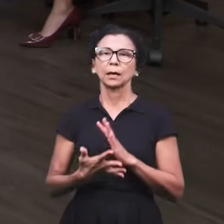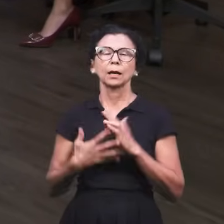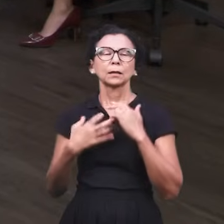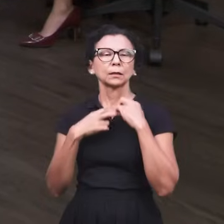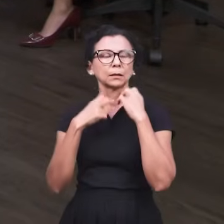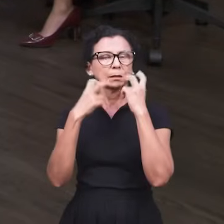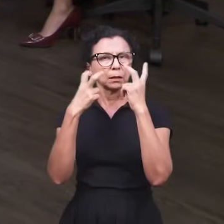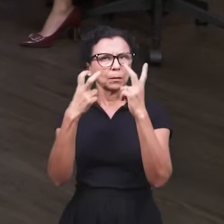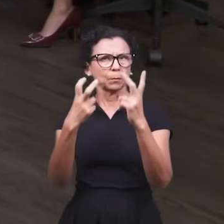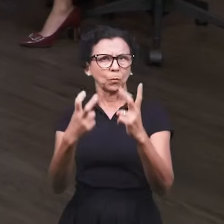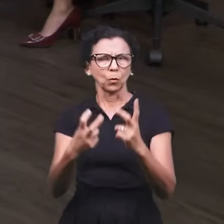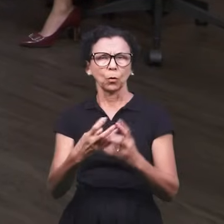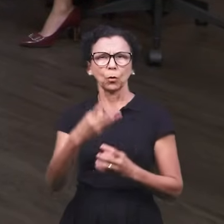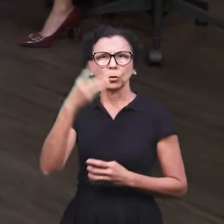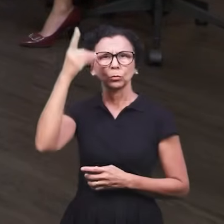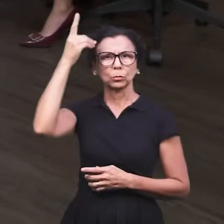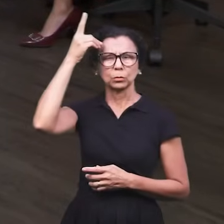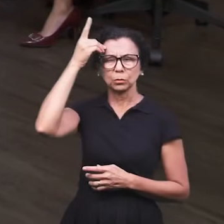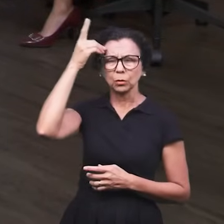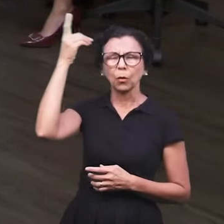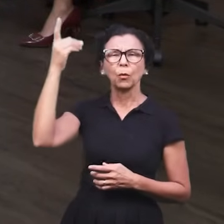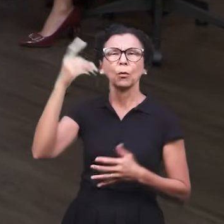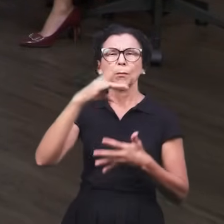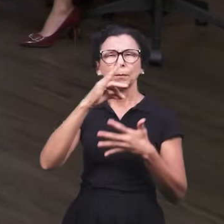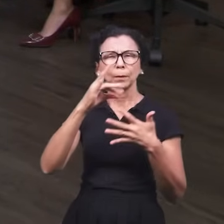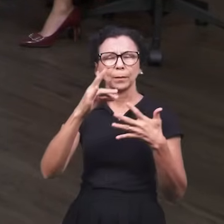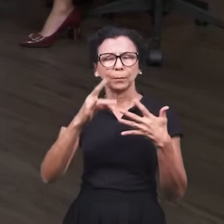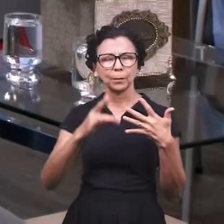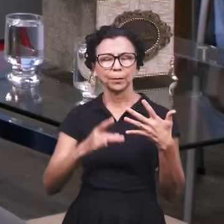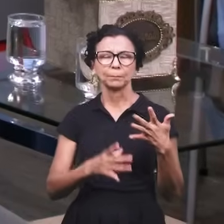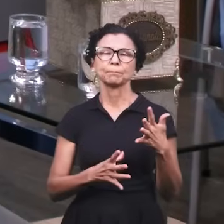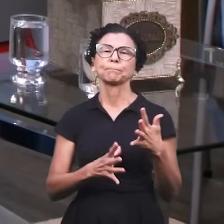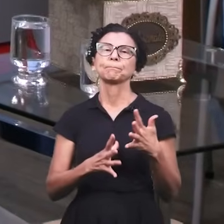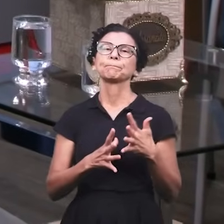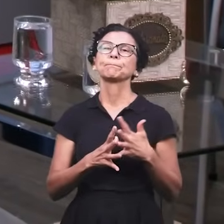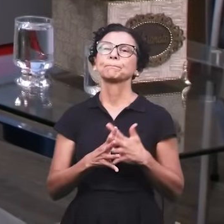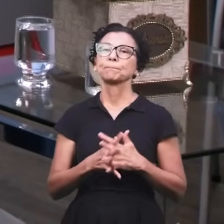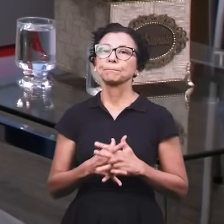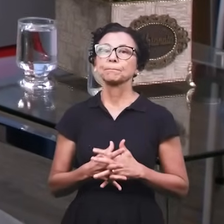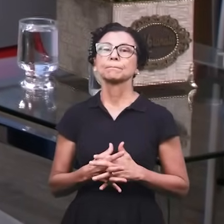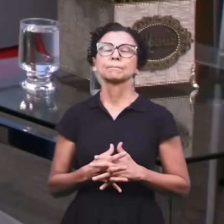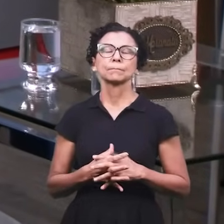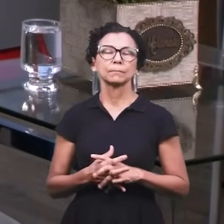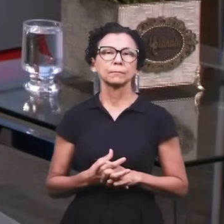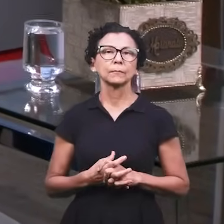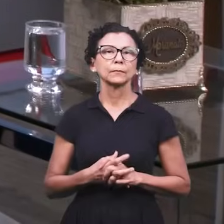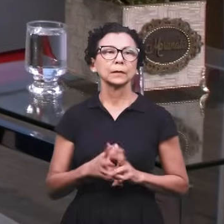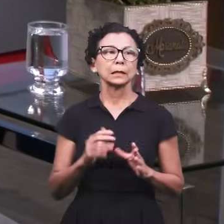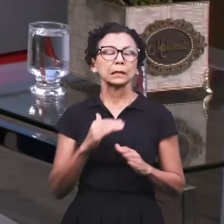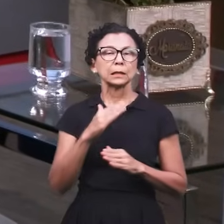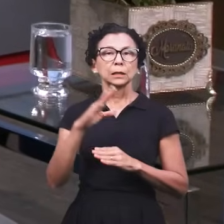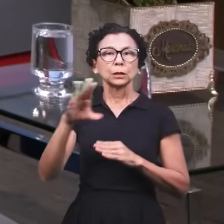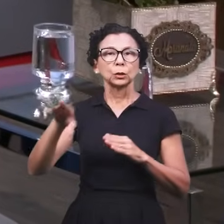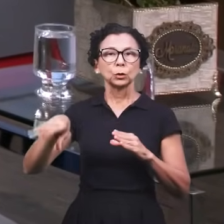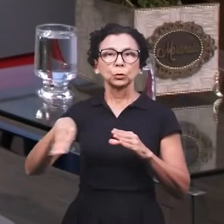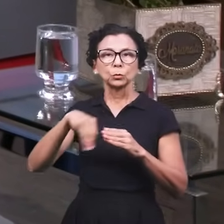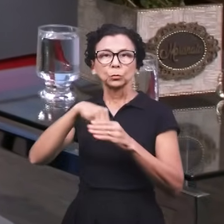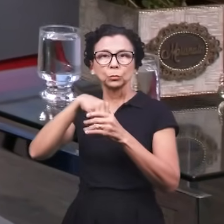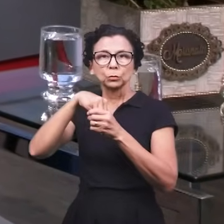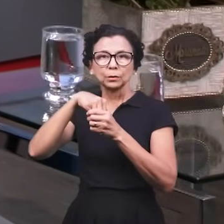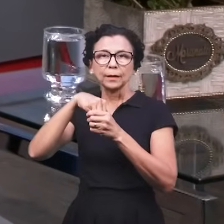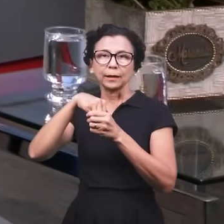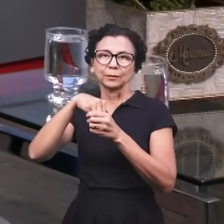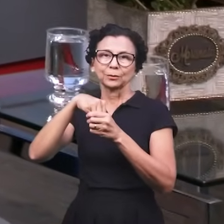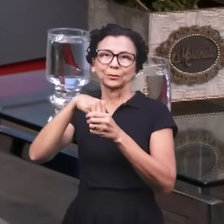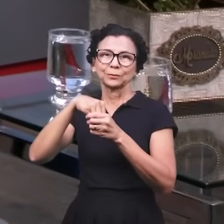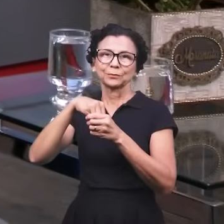os próprios dons espirituais, o culto, né? A doutrina, tudo isso nos leva à